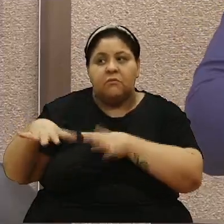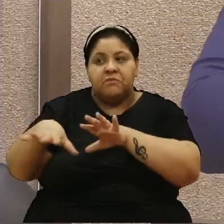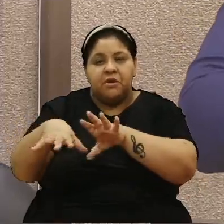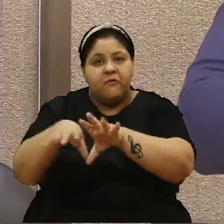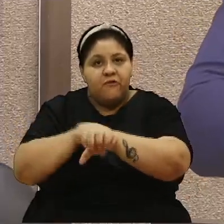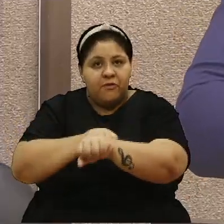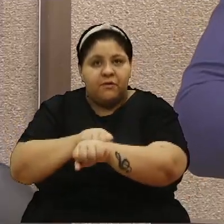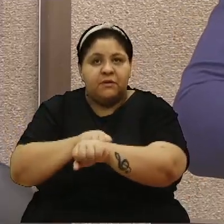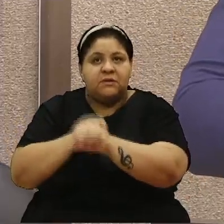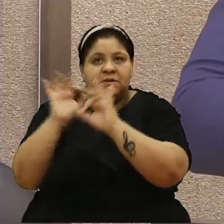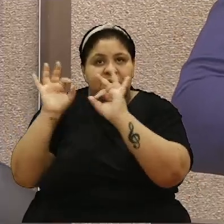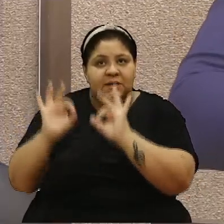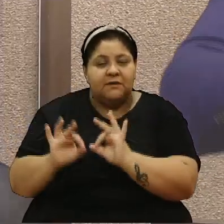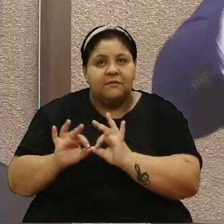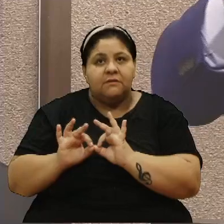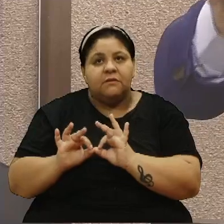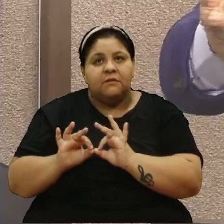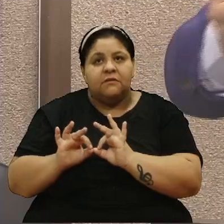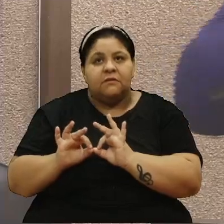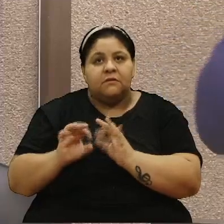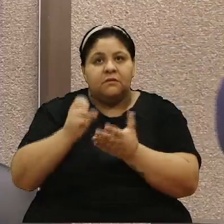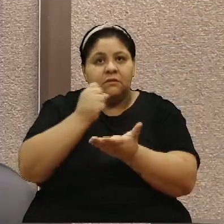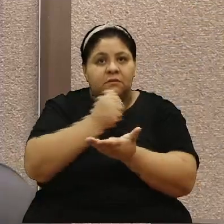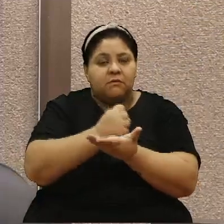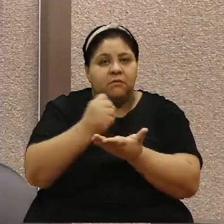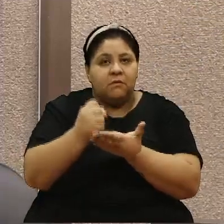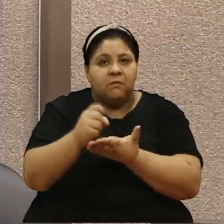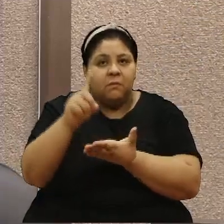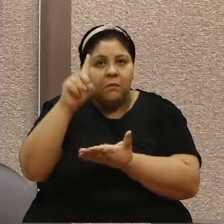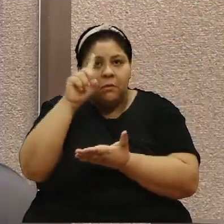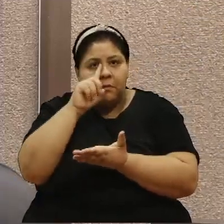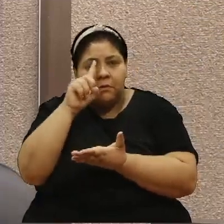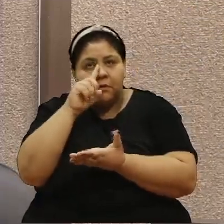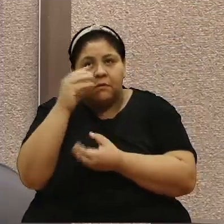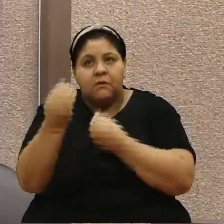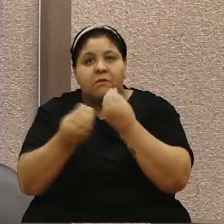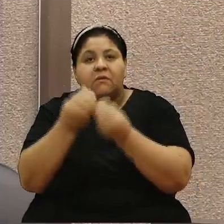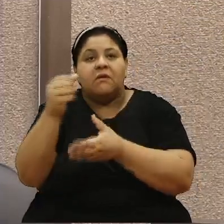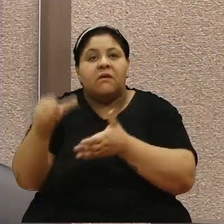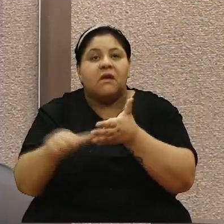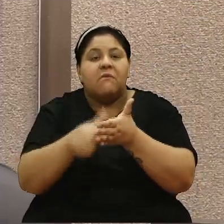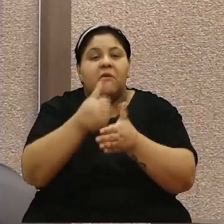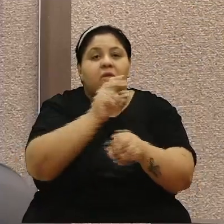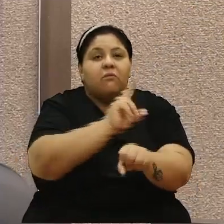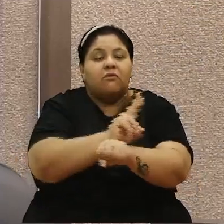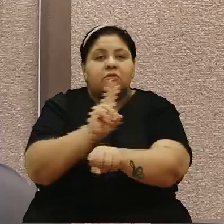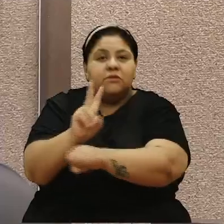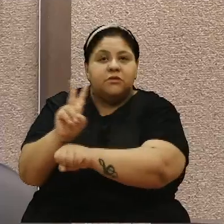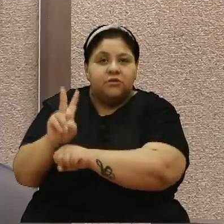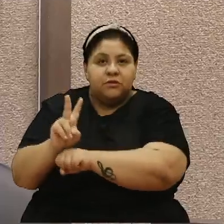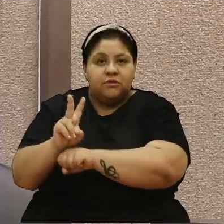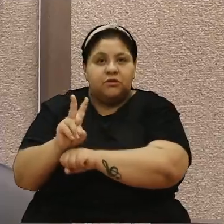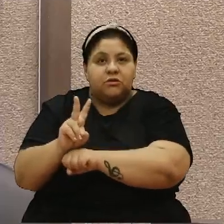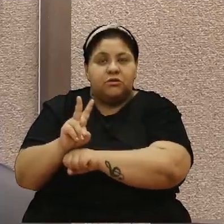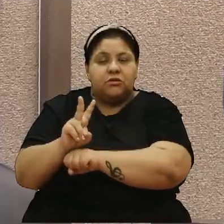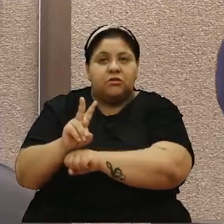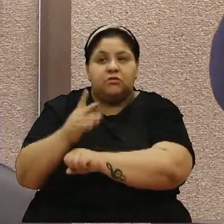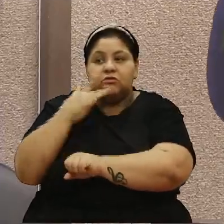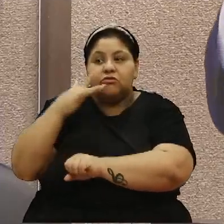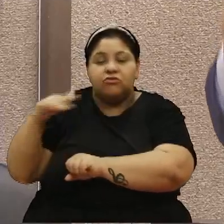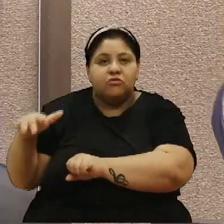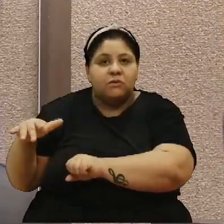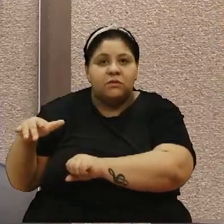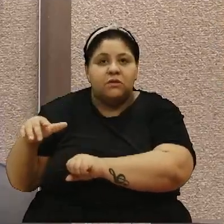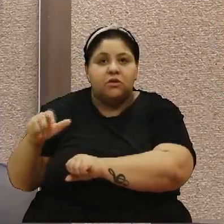formação adequada, contratamos as mães. Quem melhor para cuidar destas crianças do que